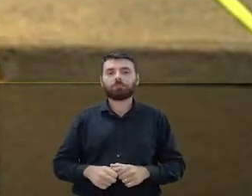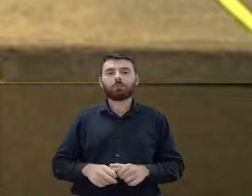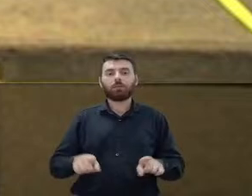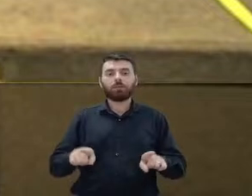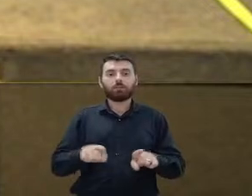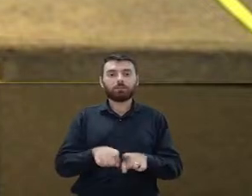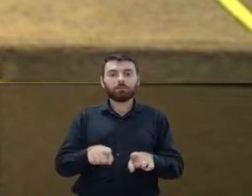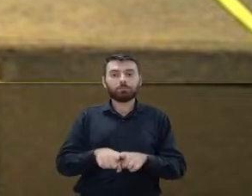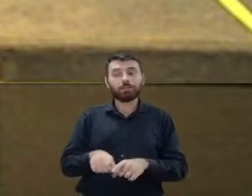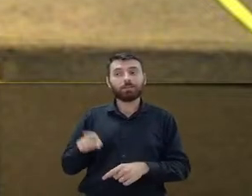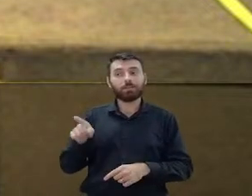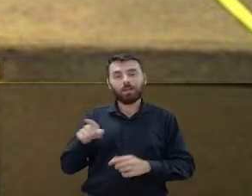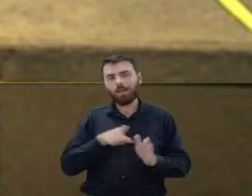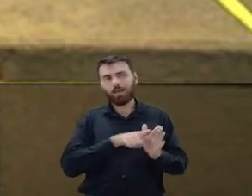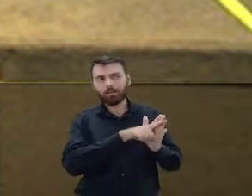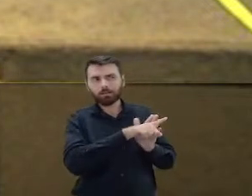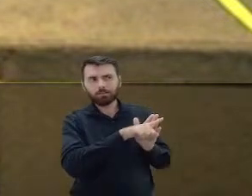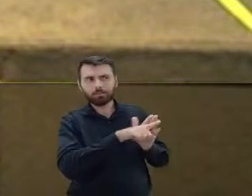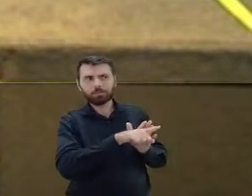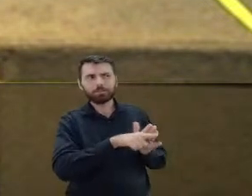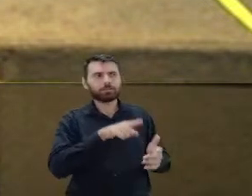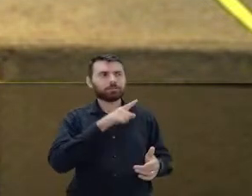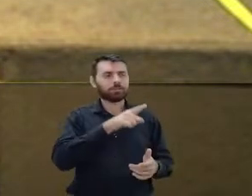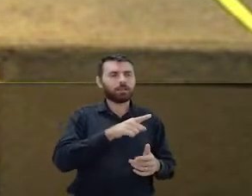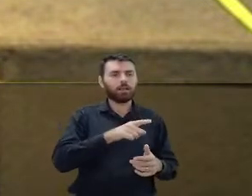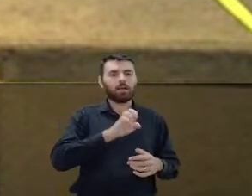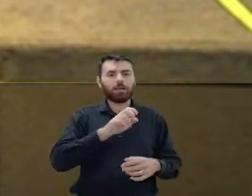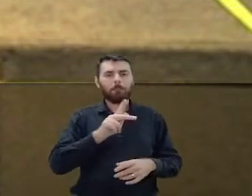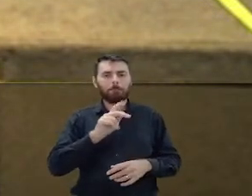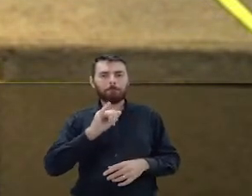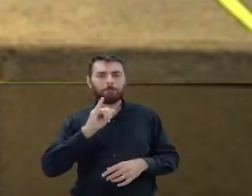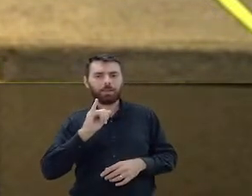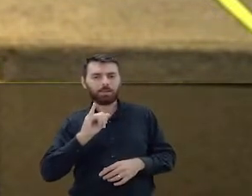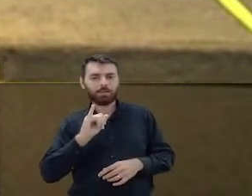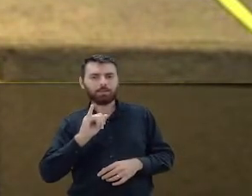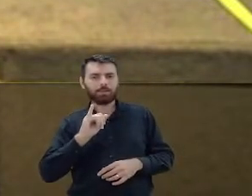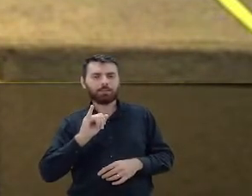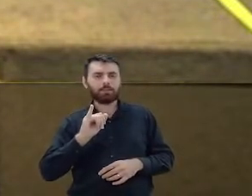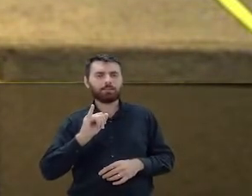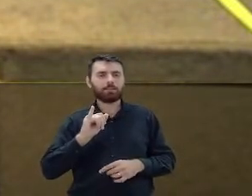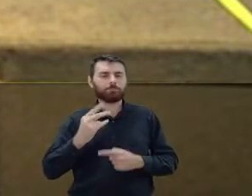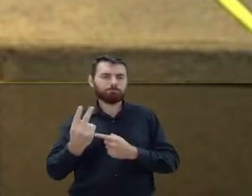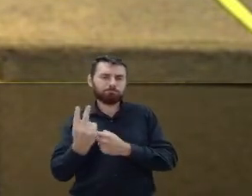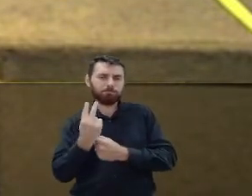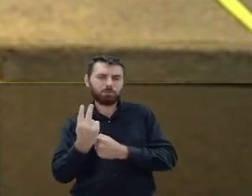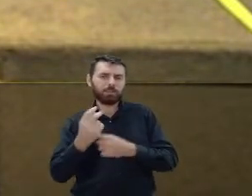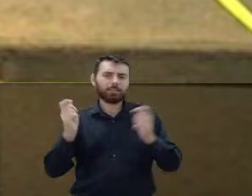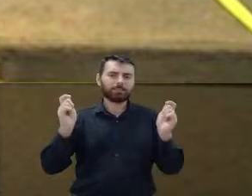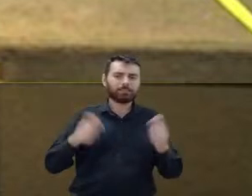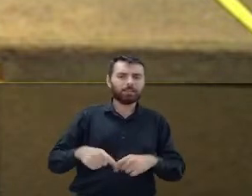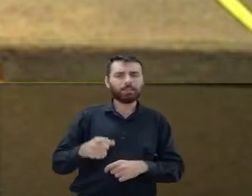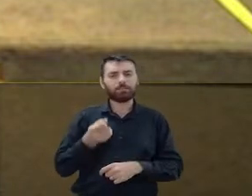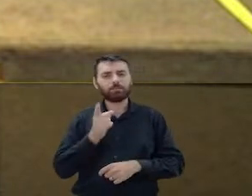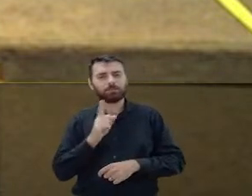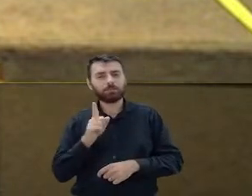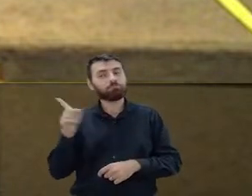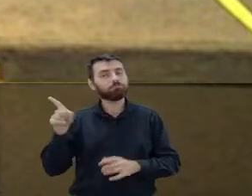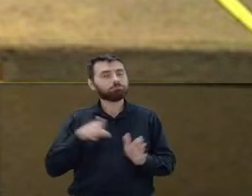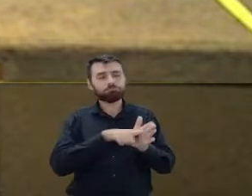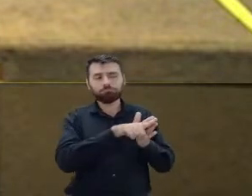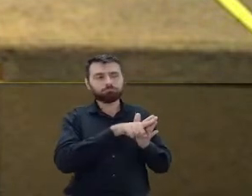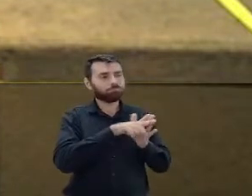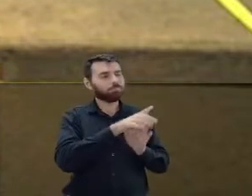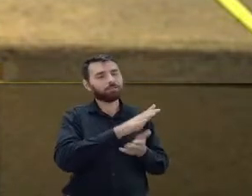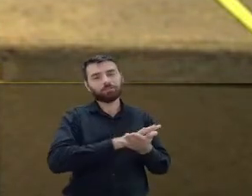da eficácia ou não do equipamento apresentado, utilizado pelo obreiro. Quando se